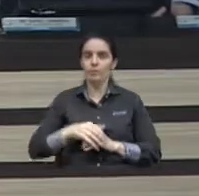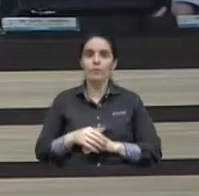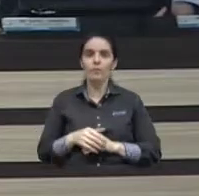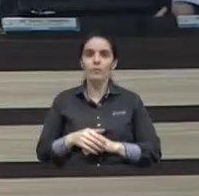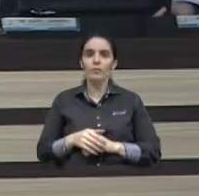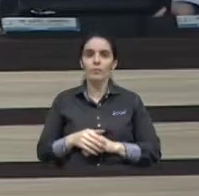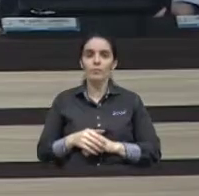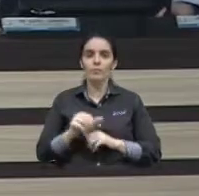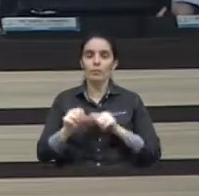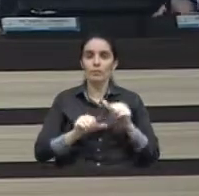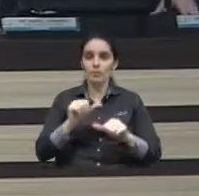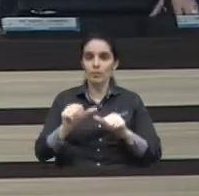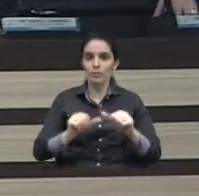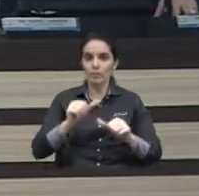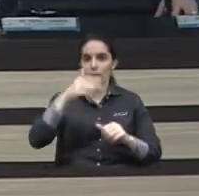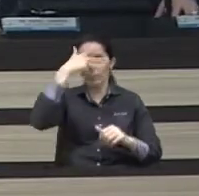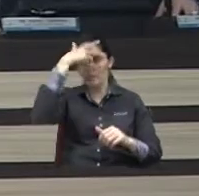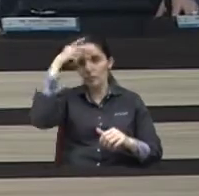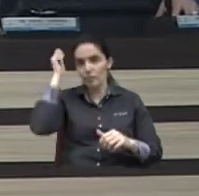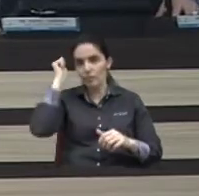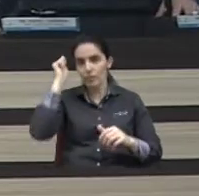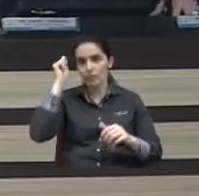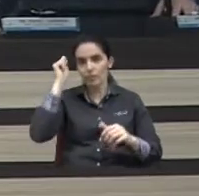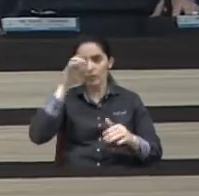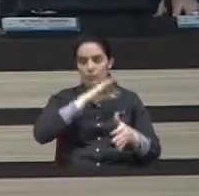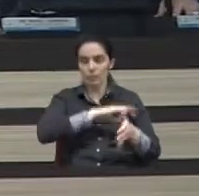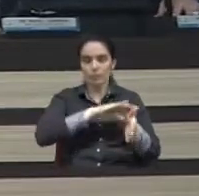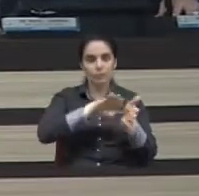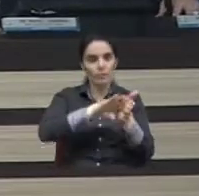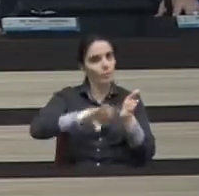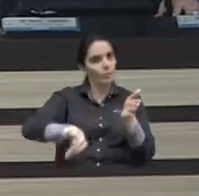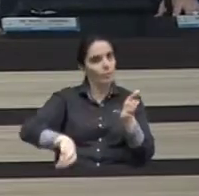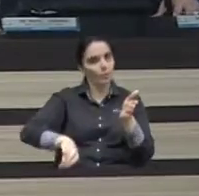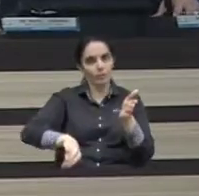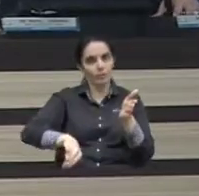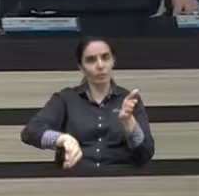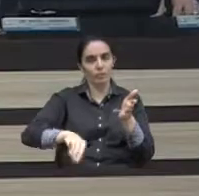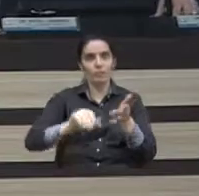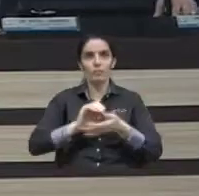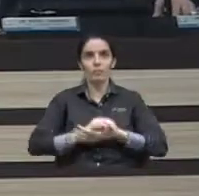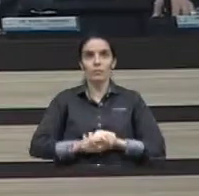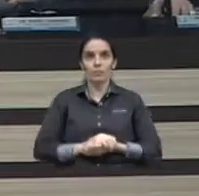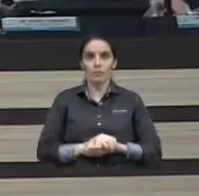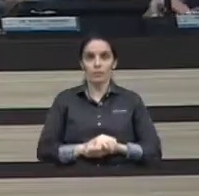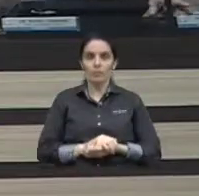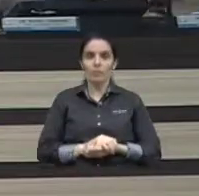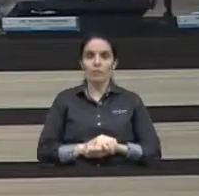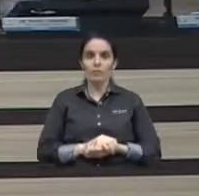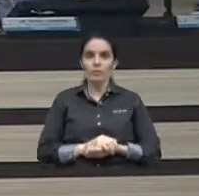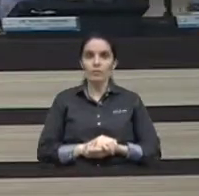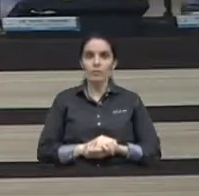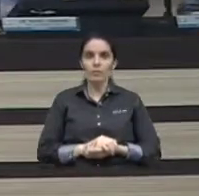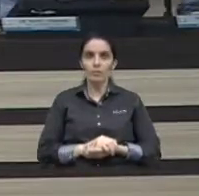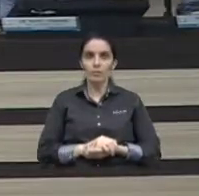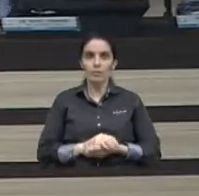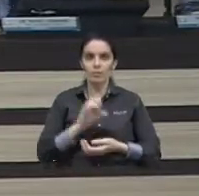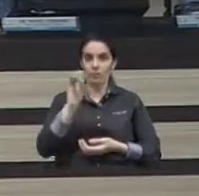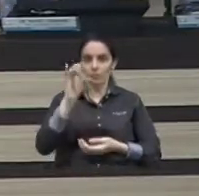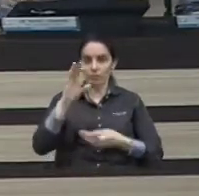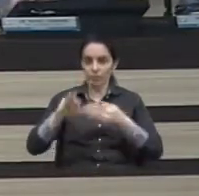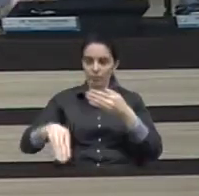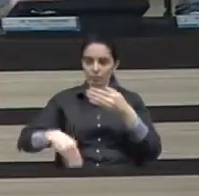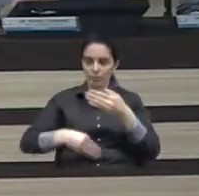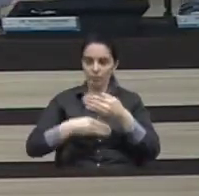o executivo não desconte mais das funcionárias, se é que isso realmente está acontecendo. Só